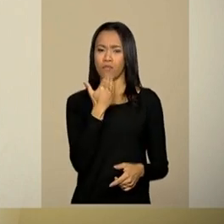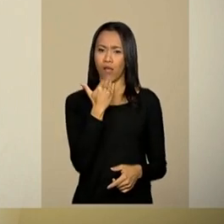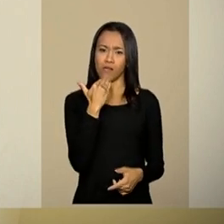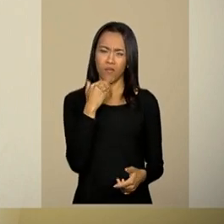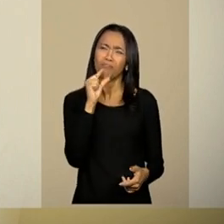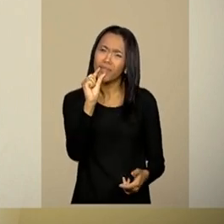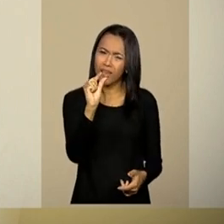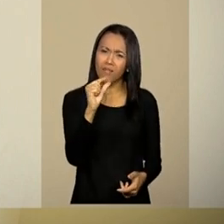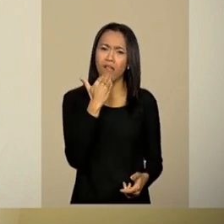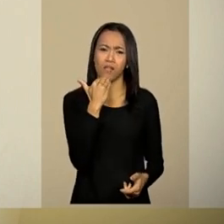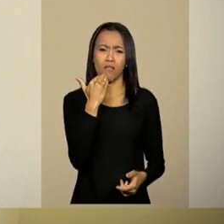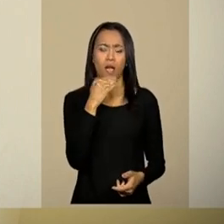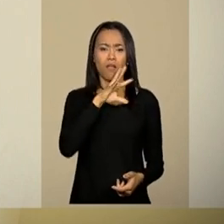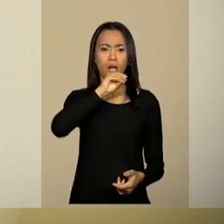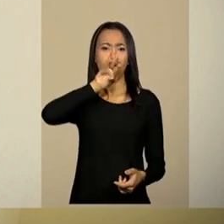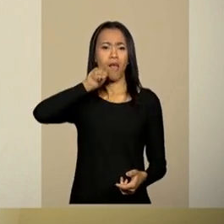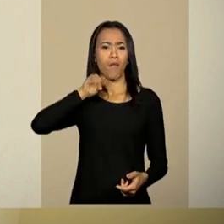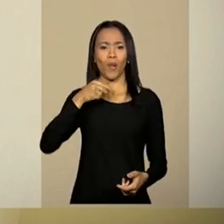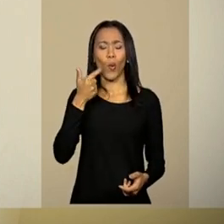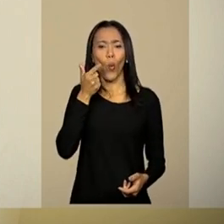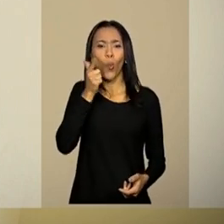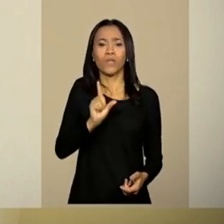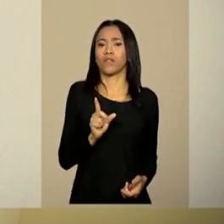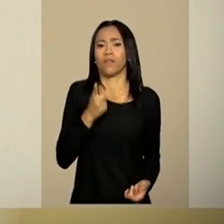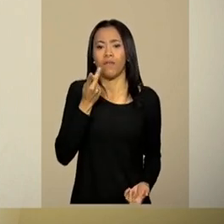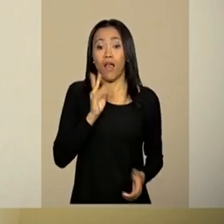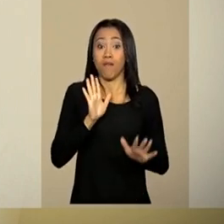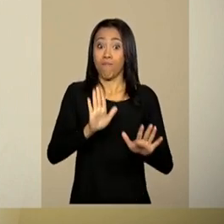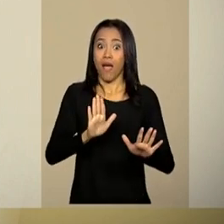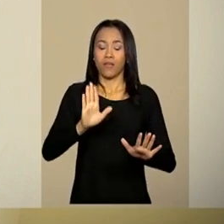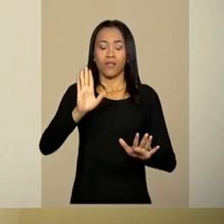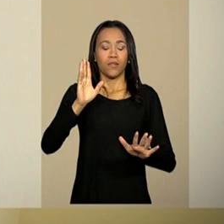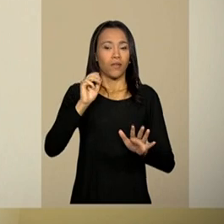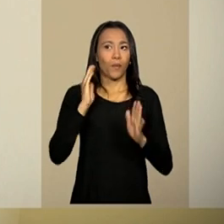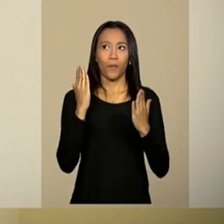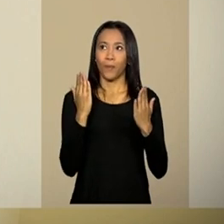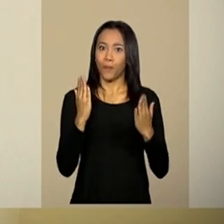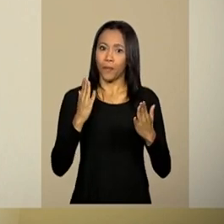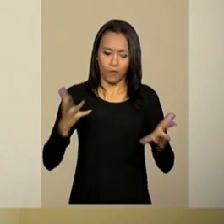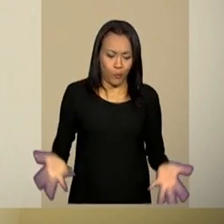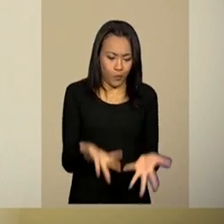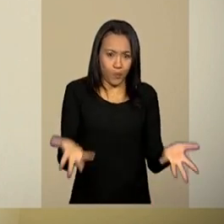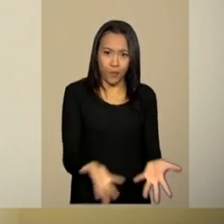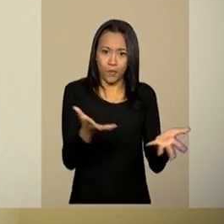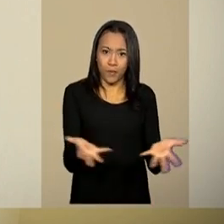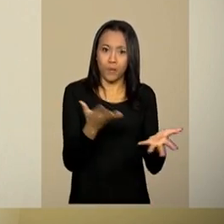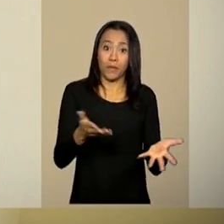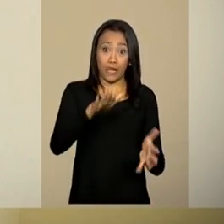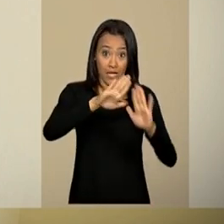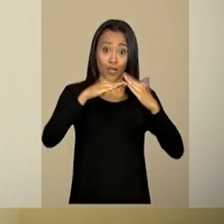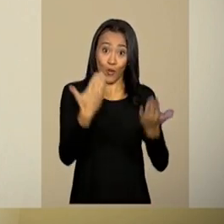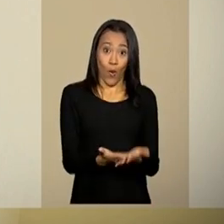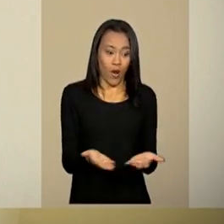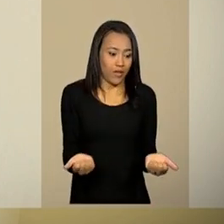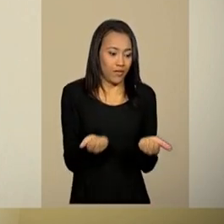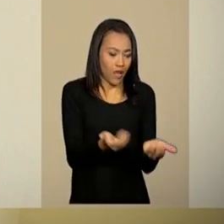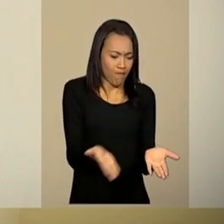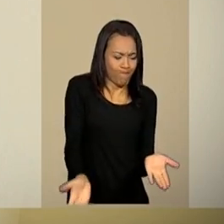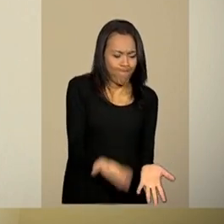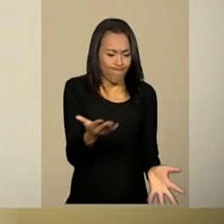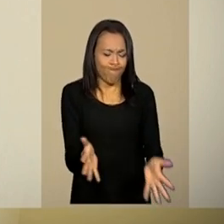um pequeno problema ela gaguejava para falar agora graças a todos os estímulos que a creche oferece